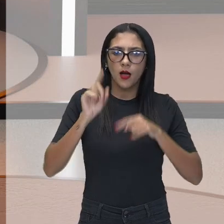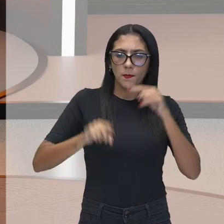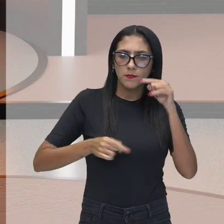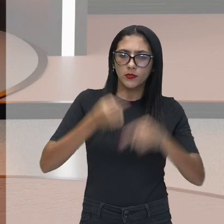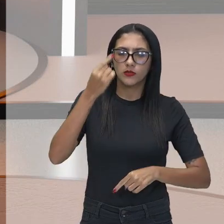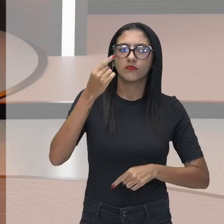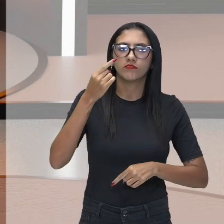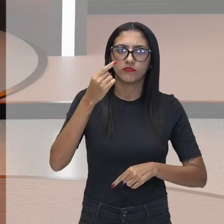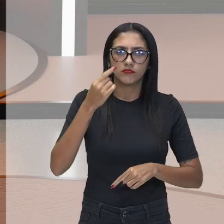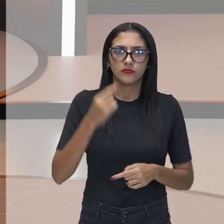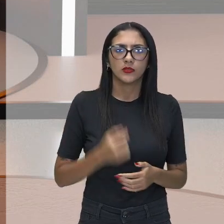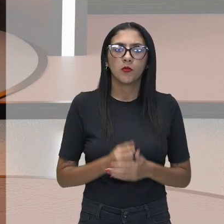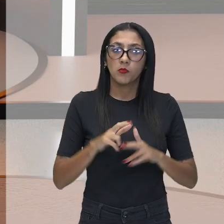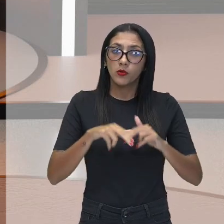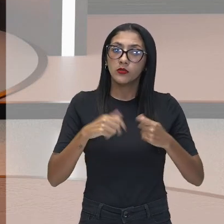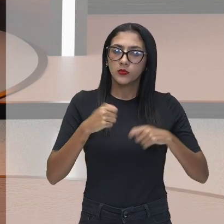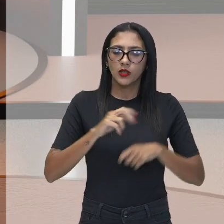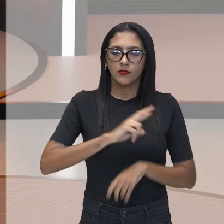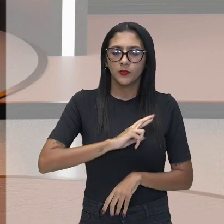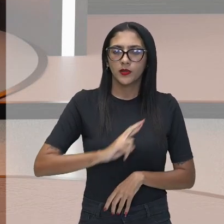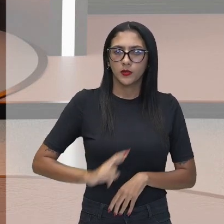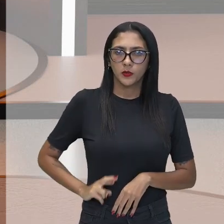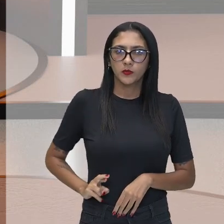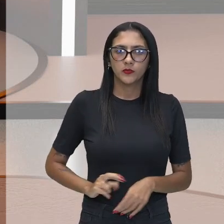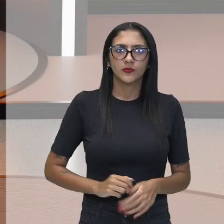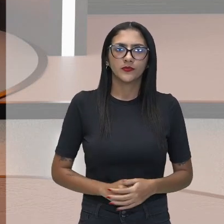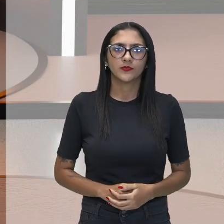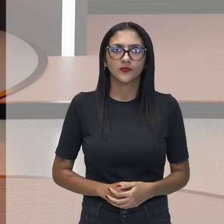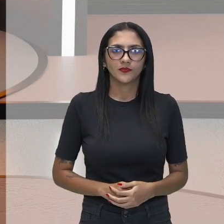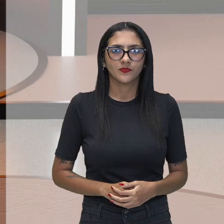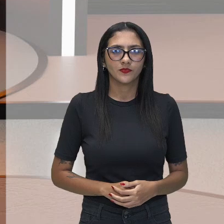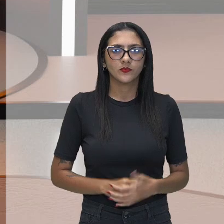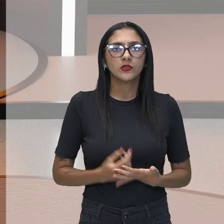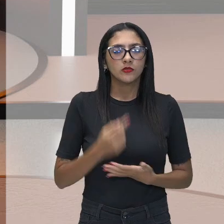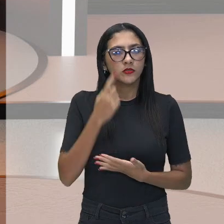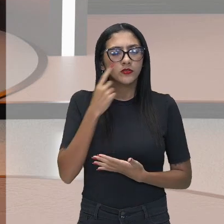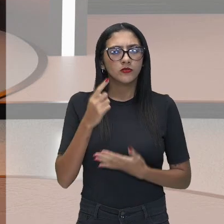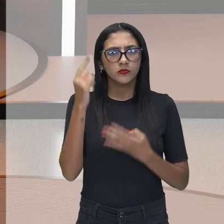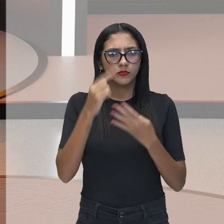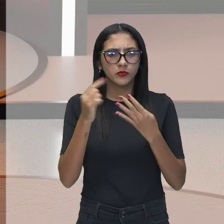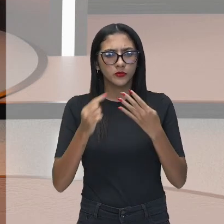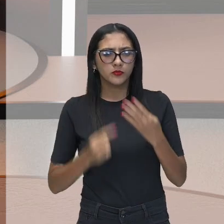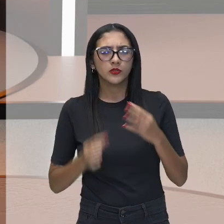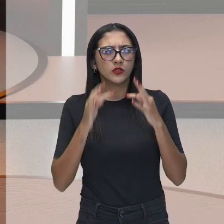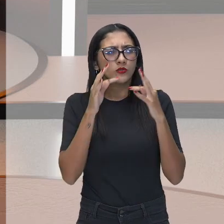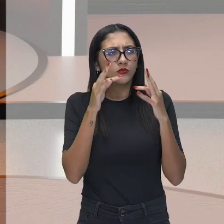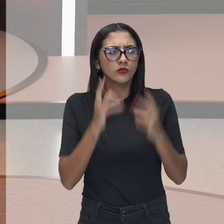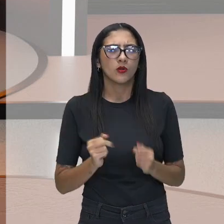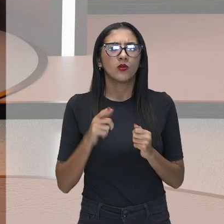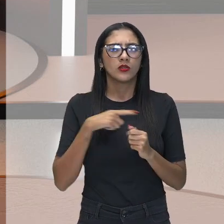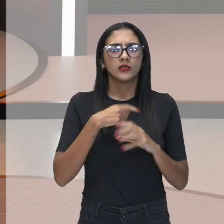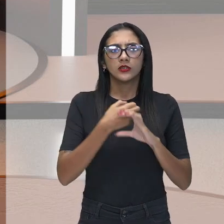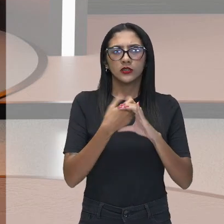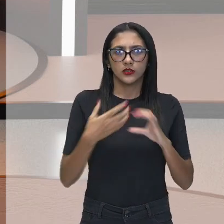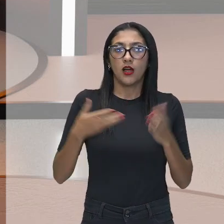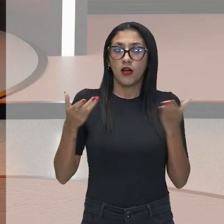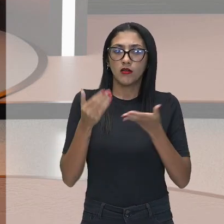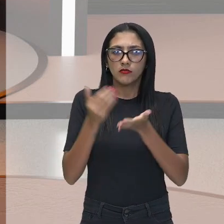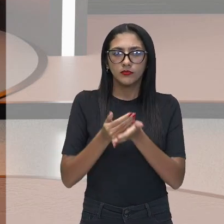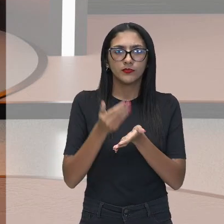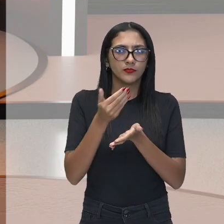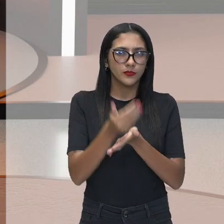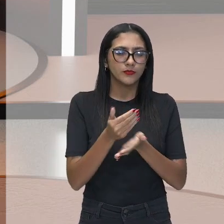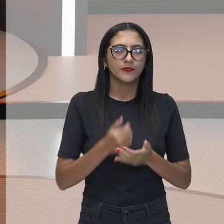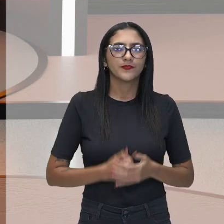república ditatorial. Então, nós vamos ter essas questões todas sendo colocadas em prática nesse momento. E o